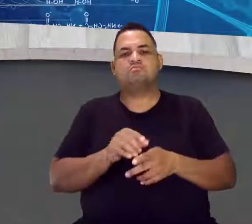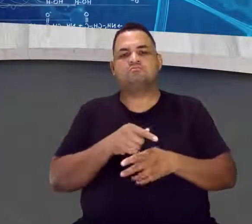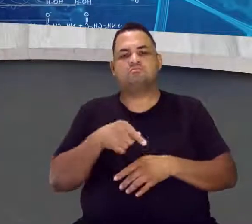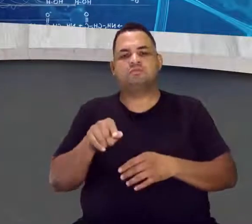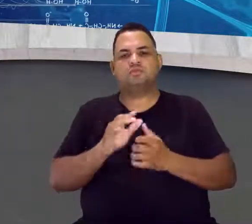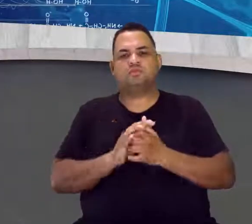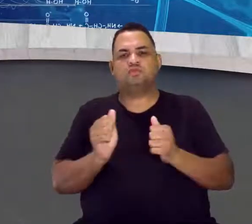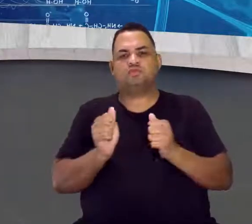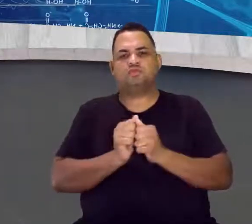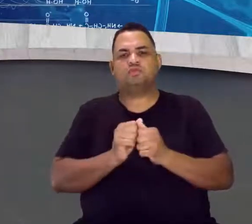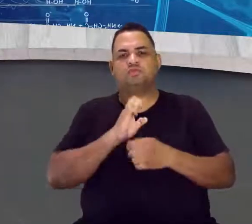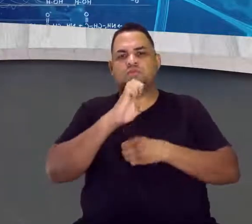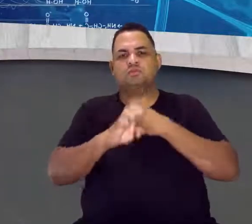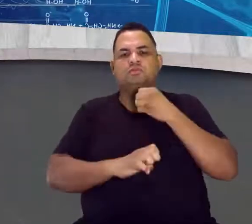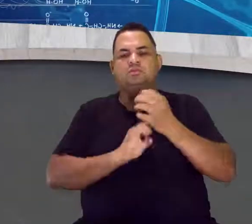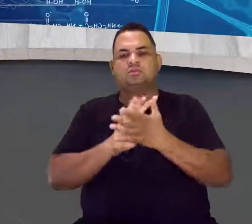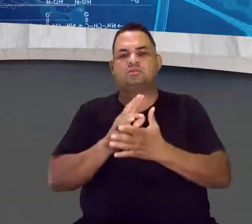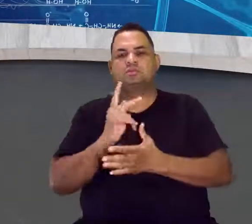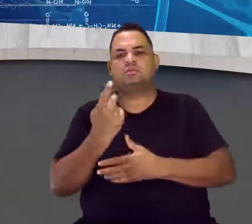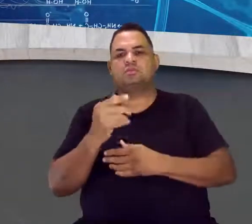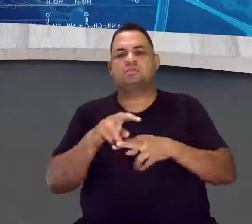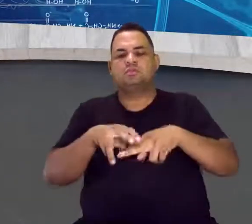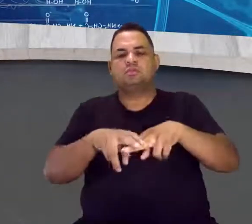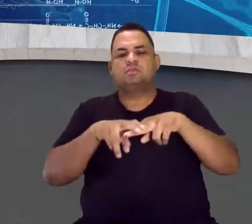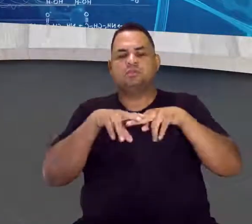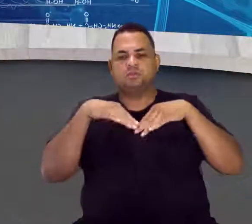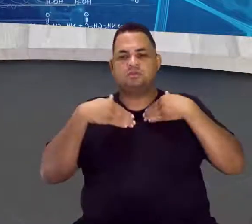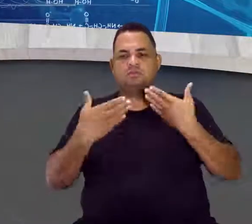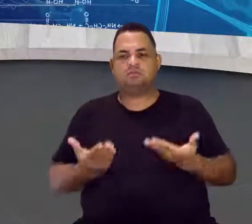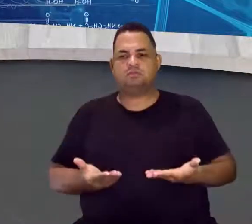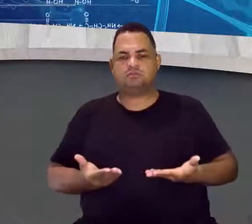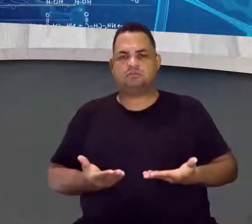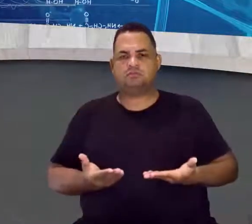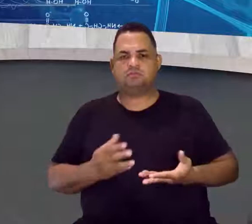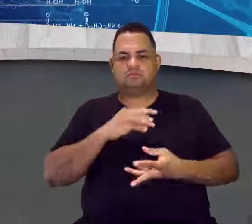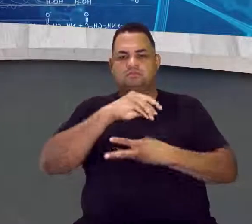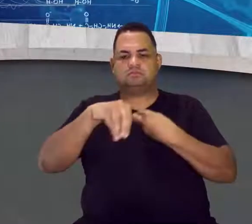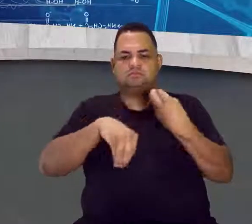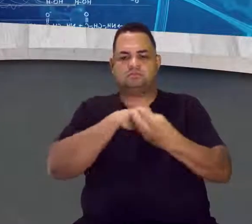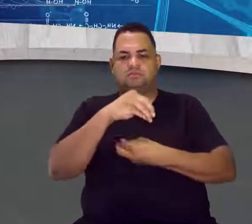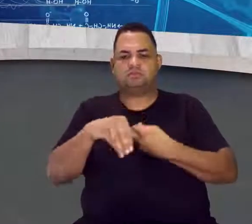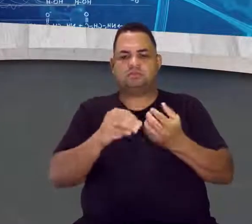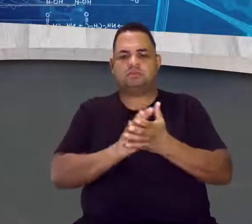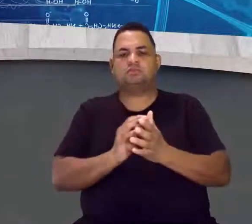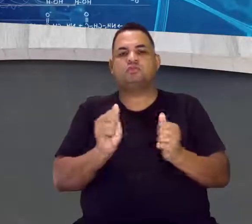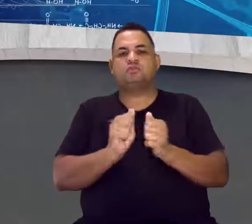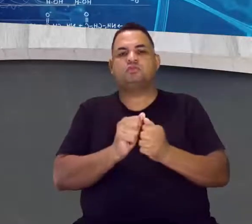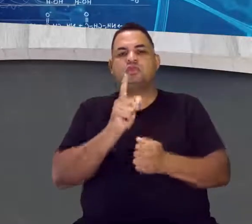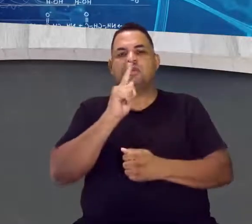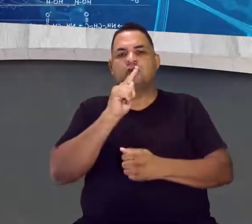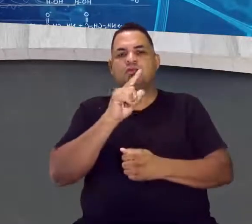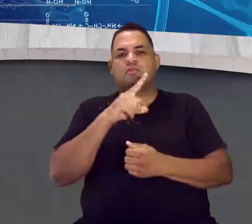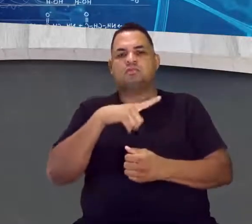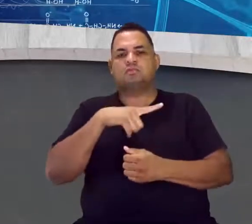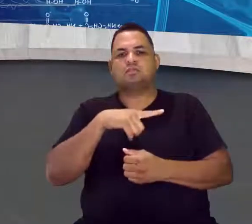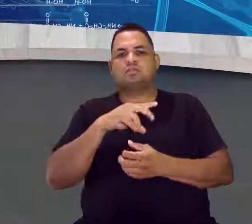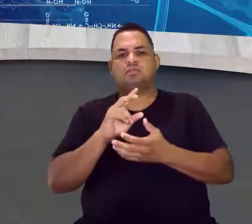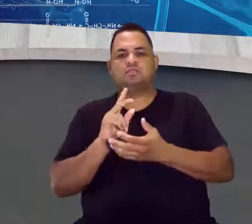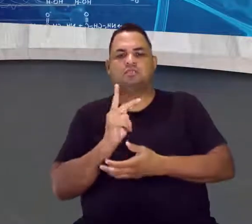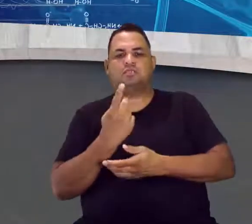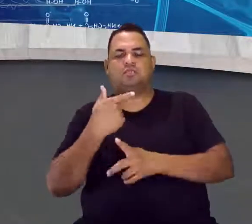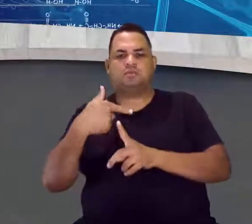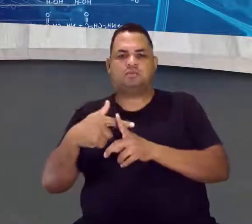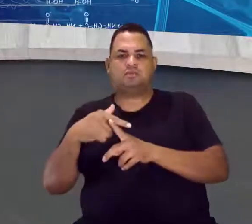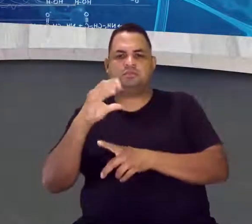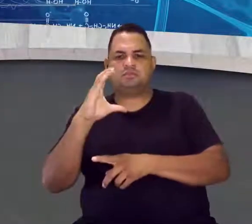hidrogênio. Por isso que quando está ali em meio aquoso, nós temos H+, e